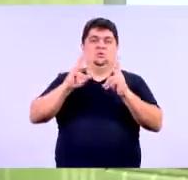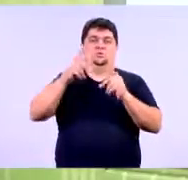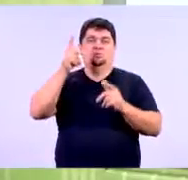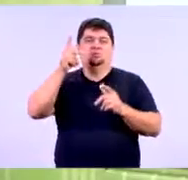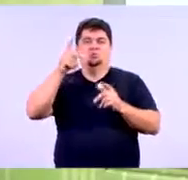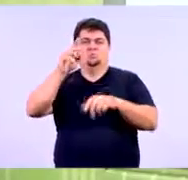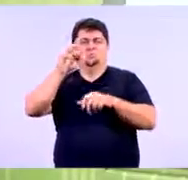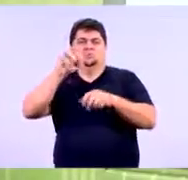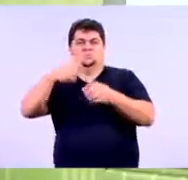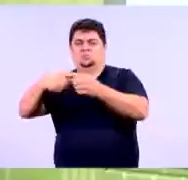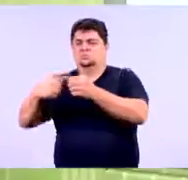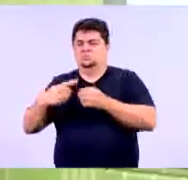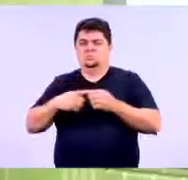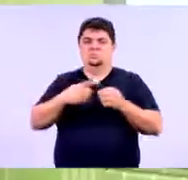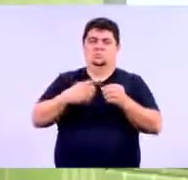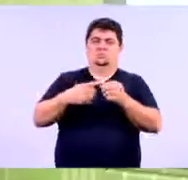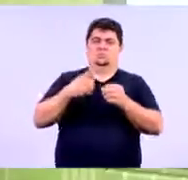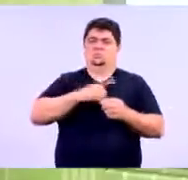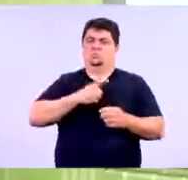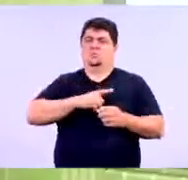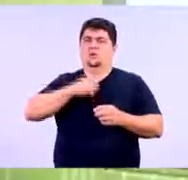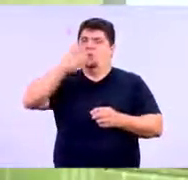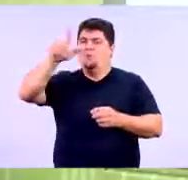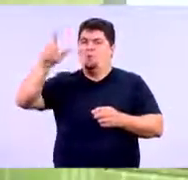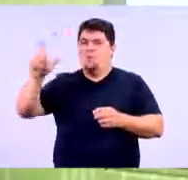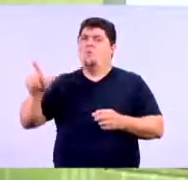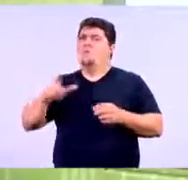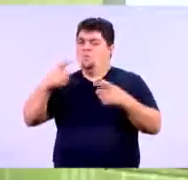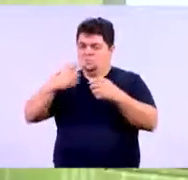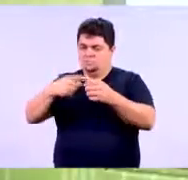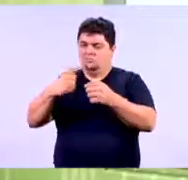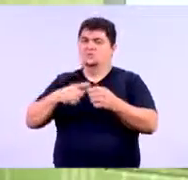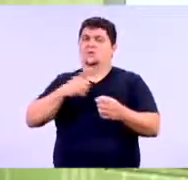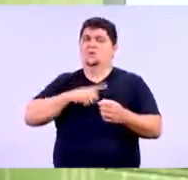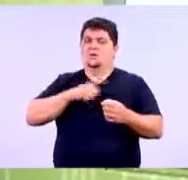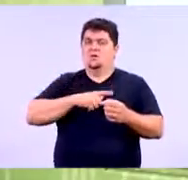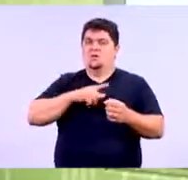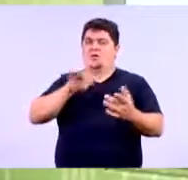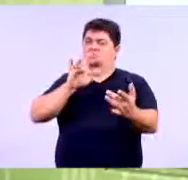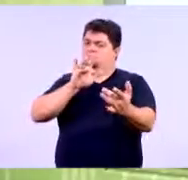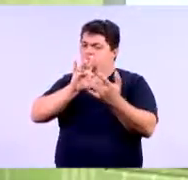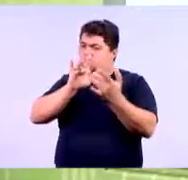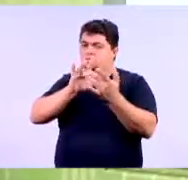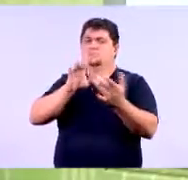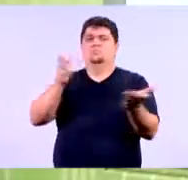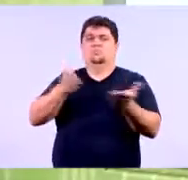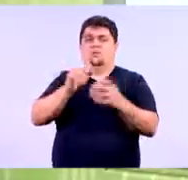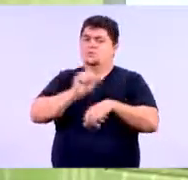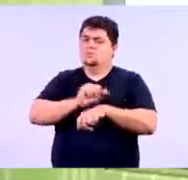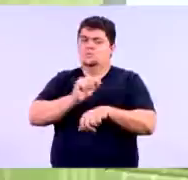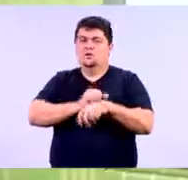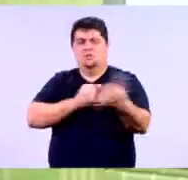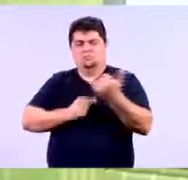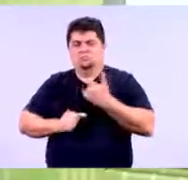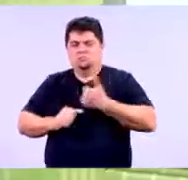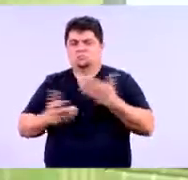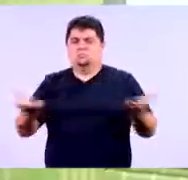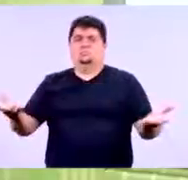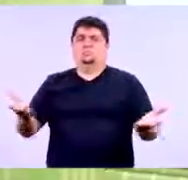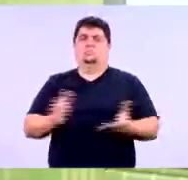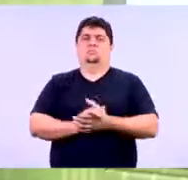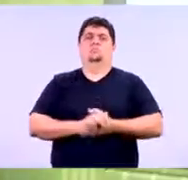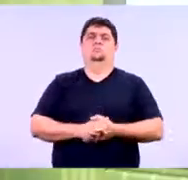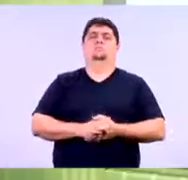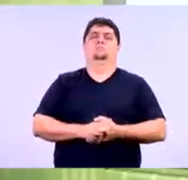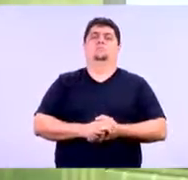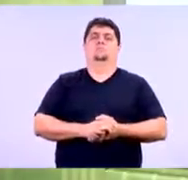Velho também. E vamos, gente, tem mais polos aí em ação e estamos aguardando a contribuição e participação de vocês. Vamos